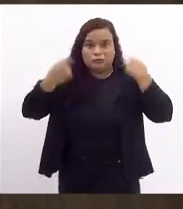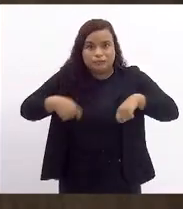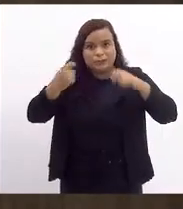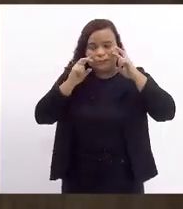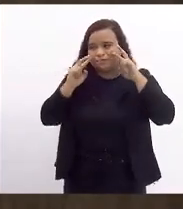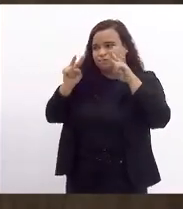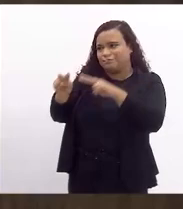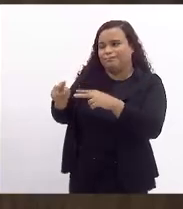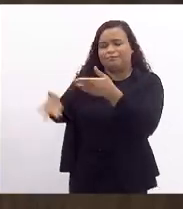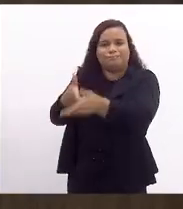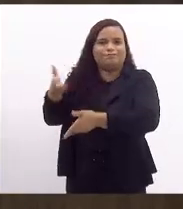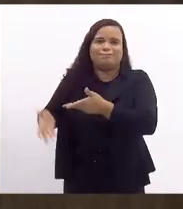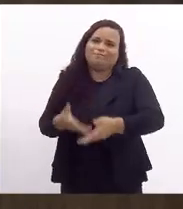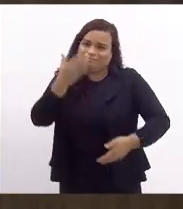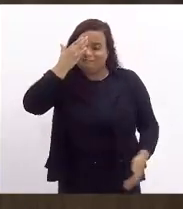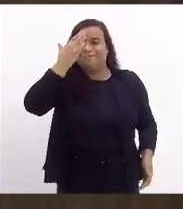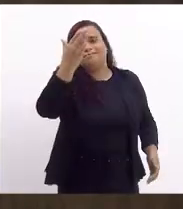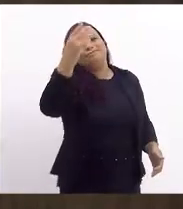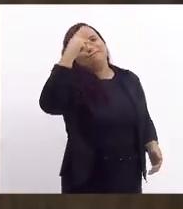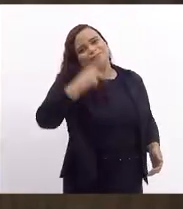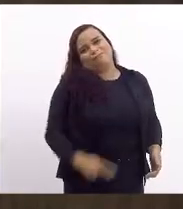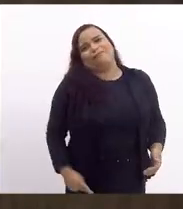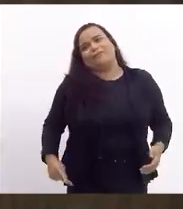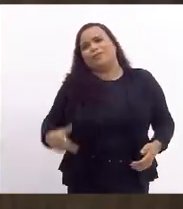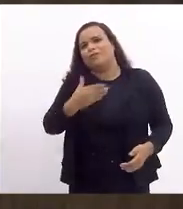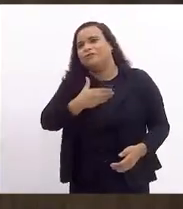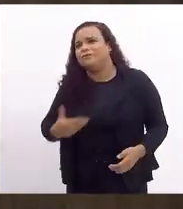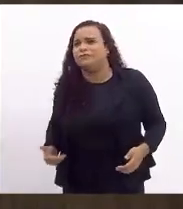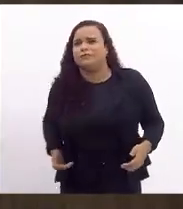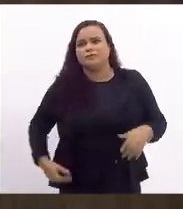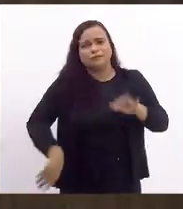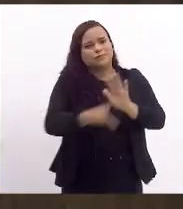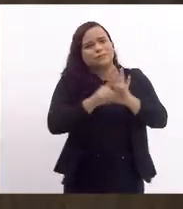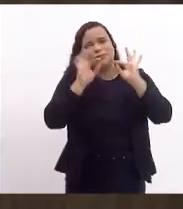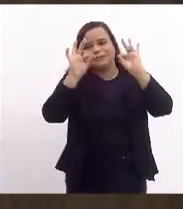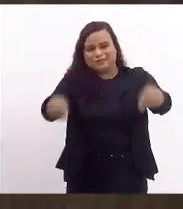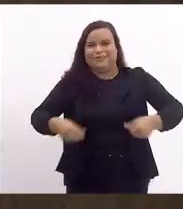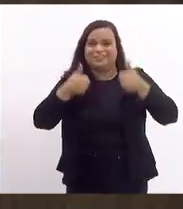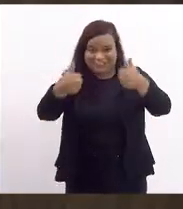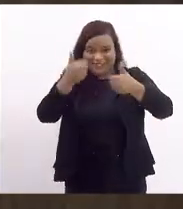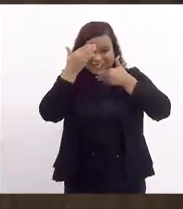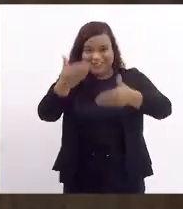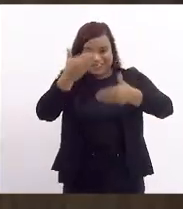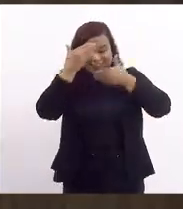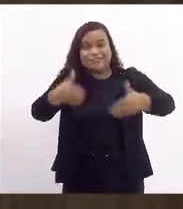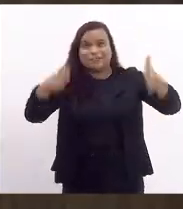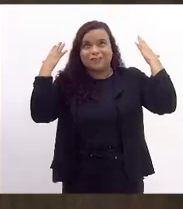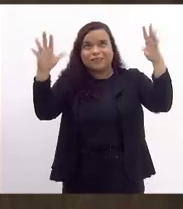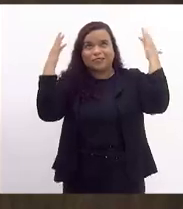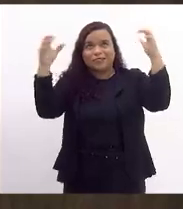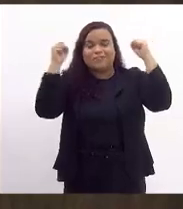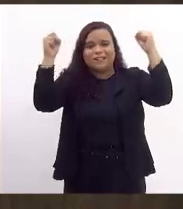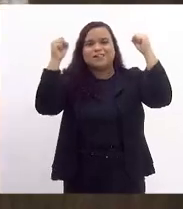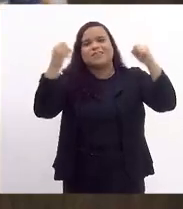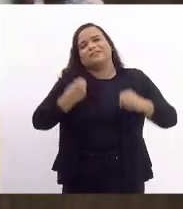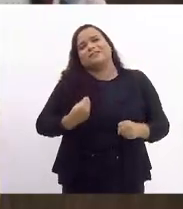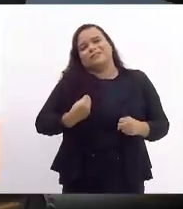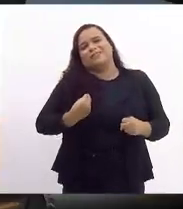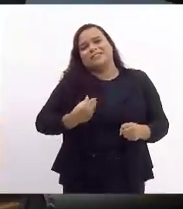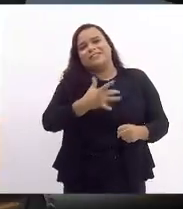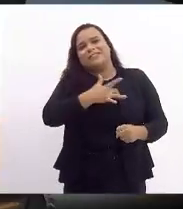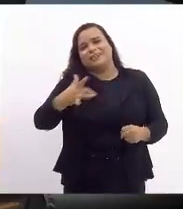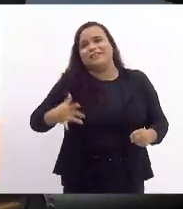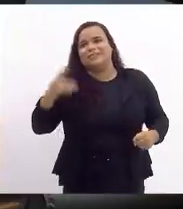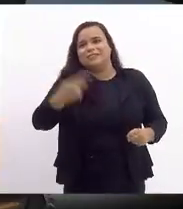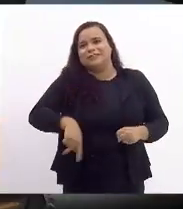vista e a gente agradece ao presidente ao governo ali do governo todo mundo viva a saúde no estado do Rio de